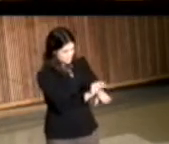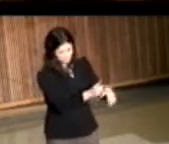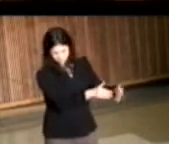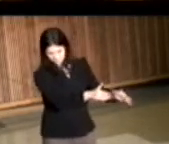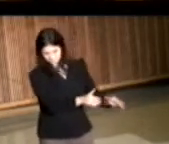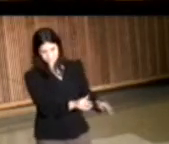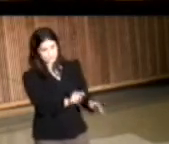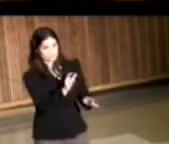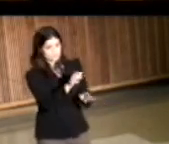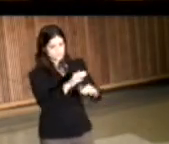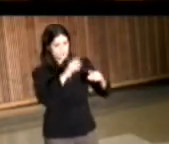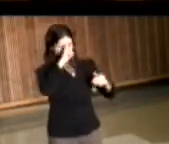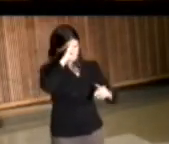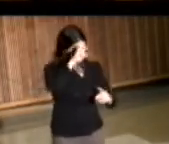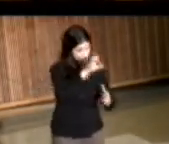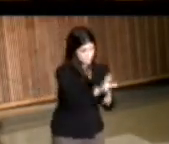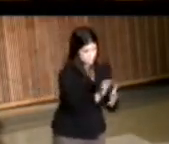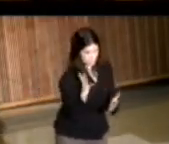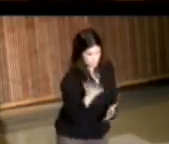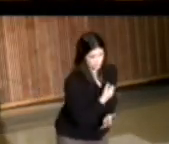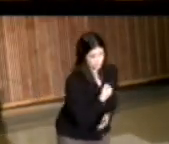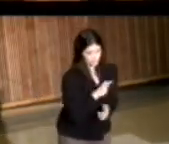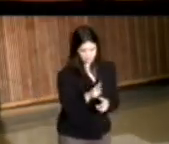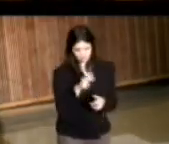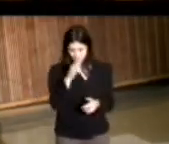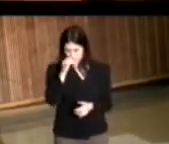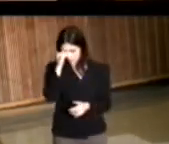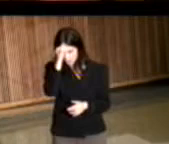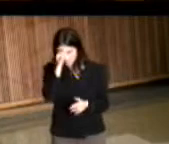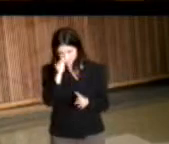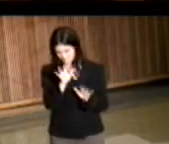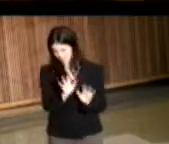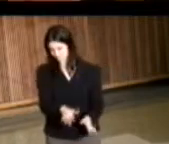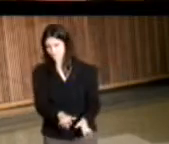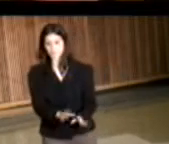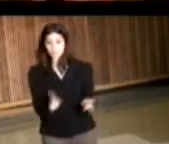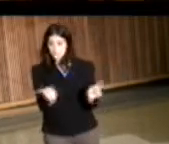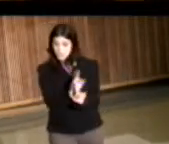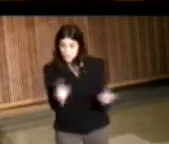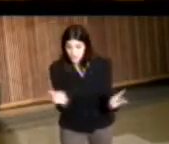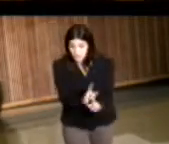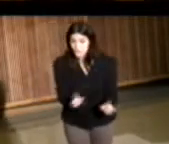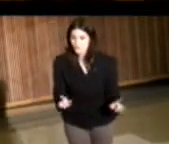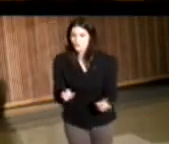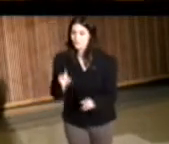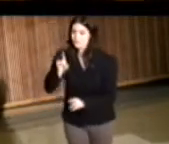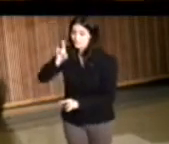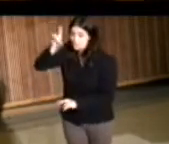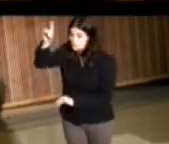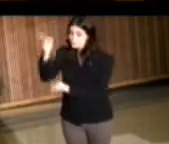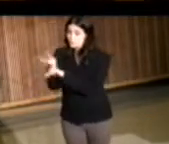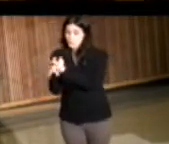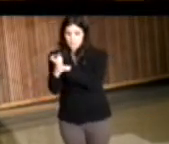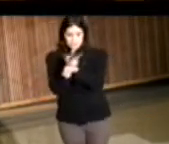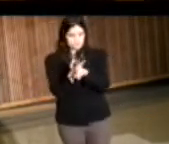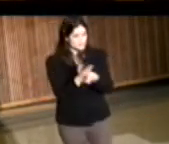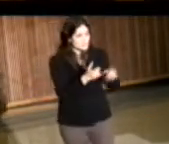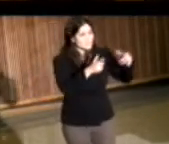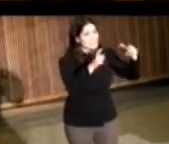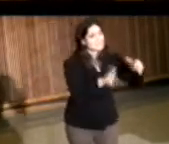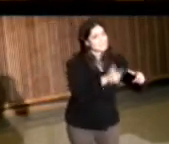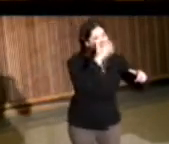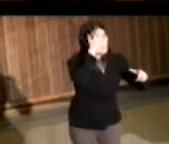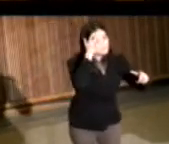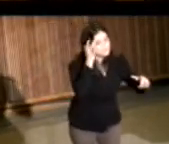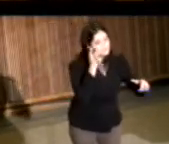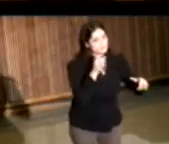dele a essas pessoas. Não. Ele está procurando os filhos perdidos, desgarrados, que sabem que nada